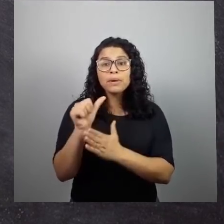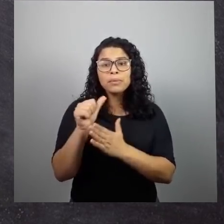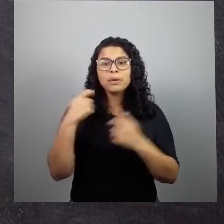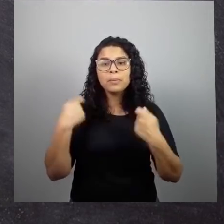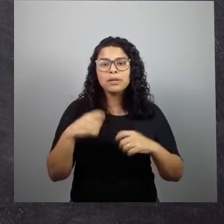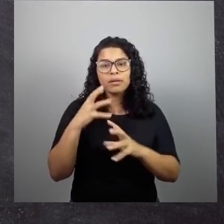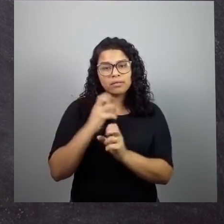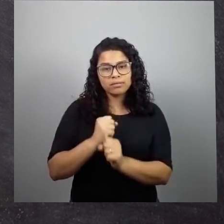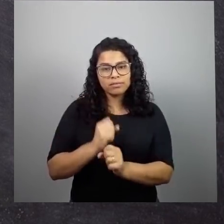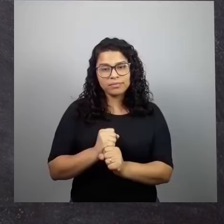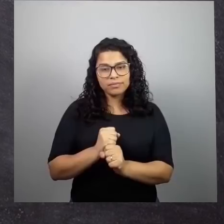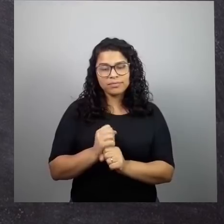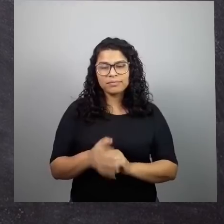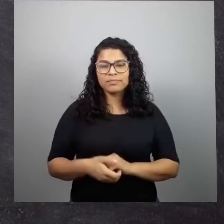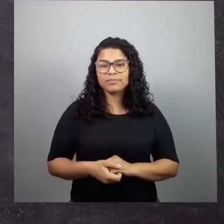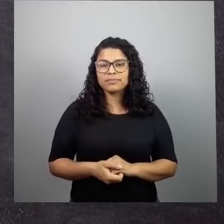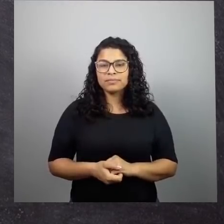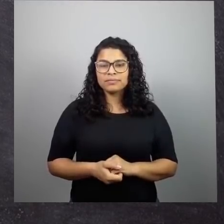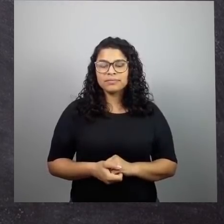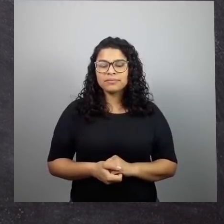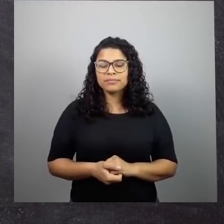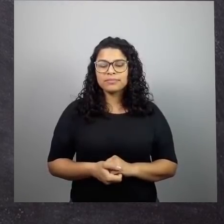multiplicação, fazemos primeiro.